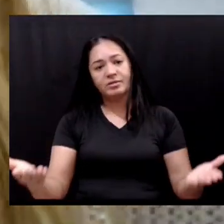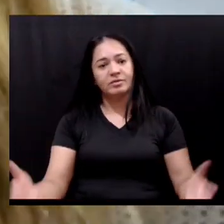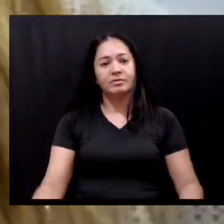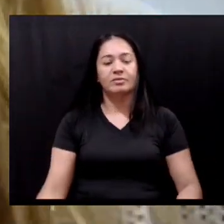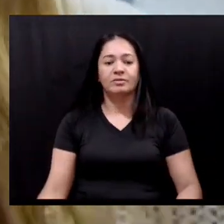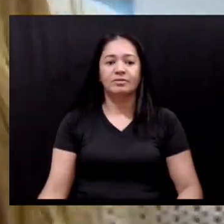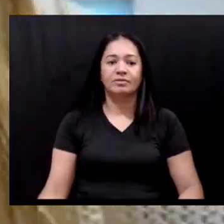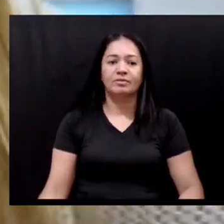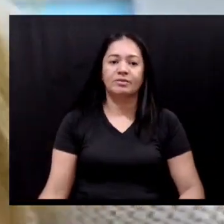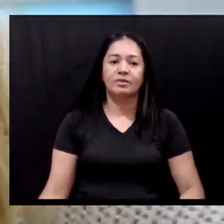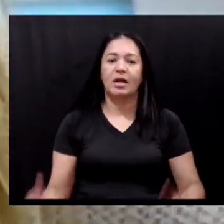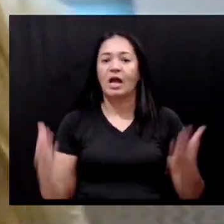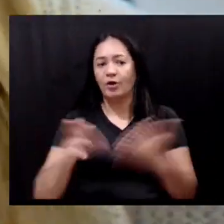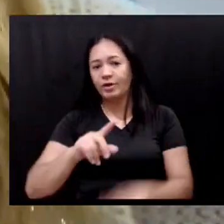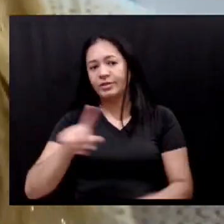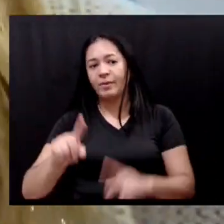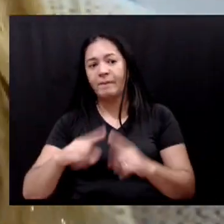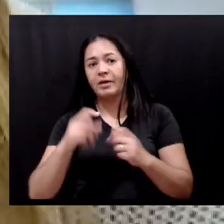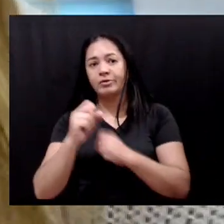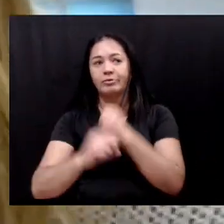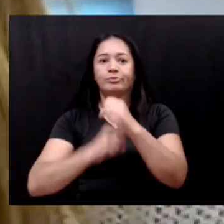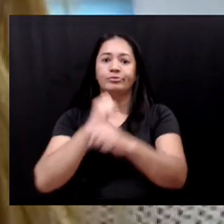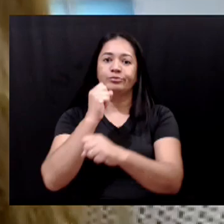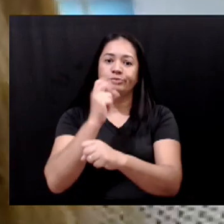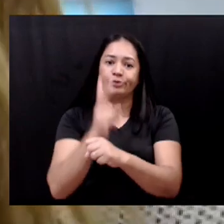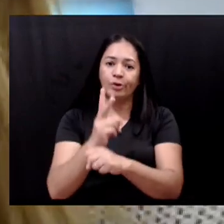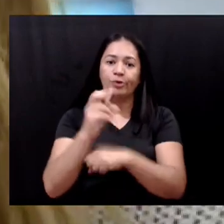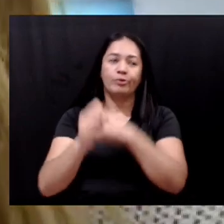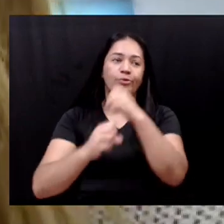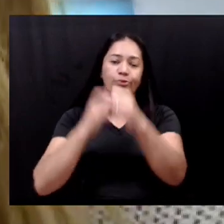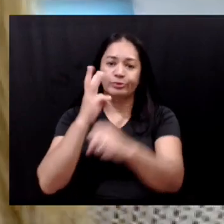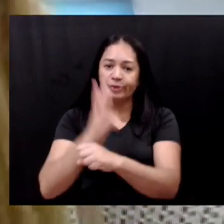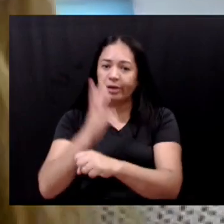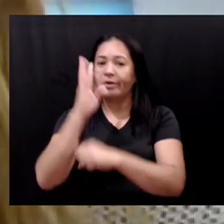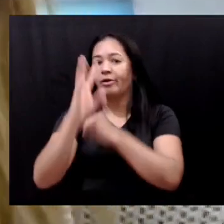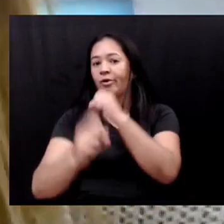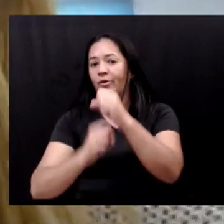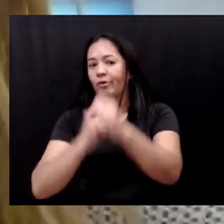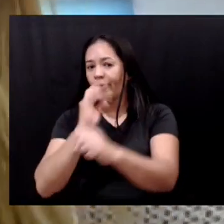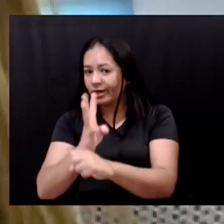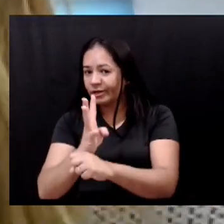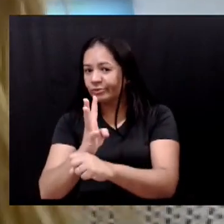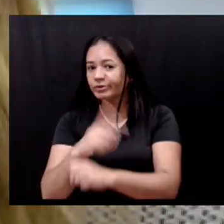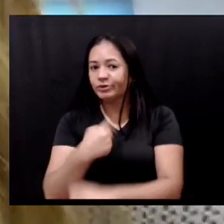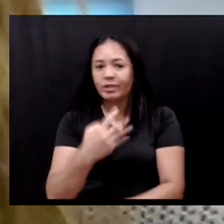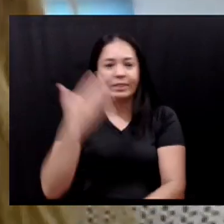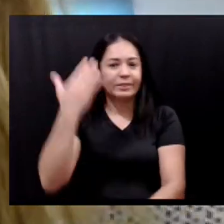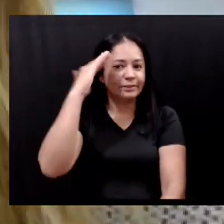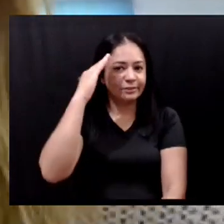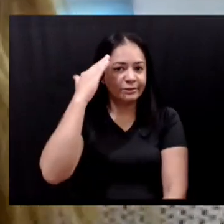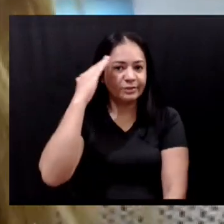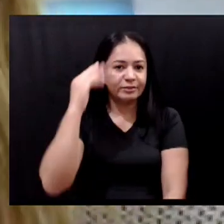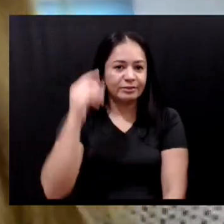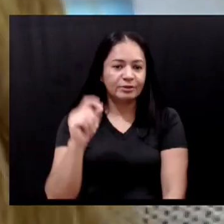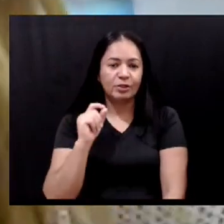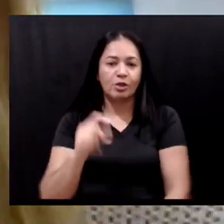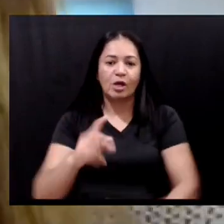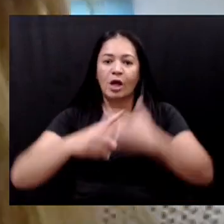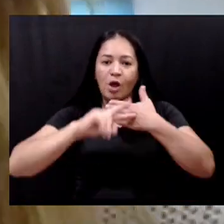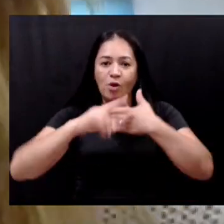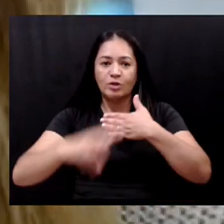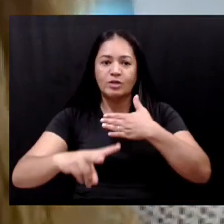daqui a 2, 3 anos, né, 4 anos, a gente vai entender o que a gente está comendo